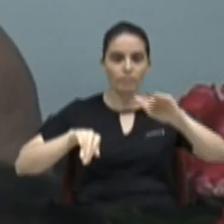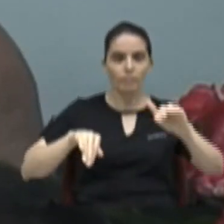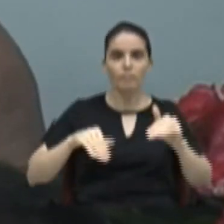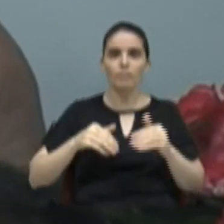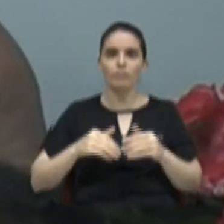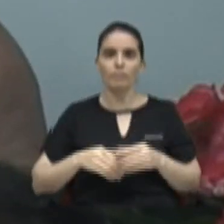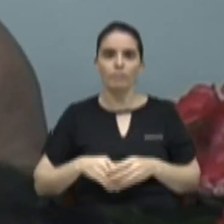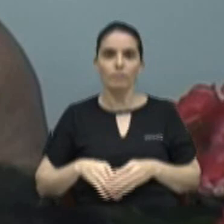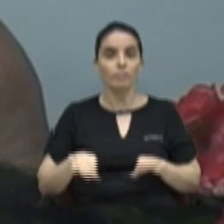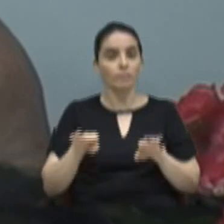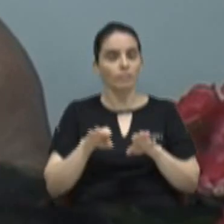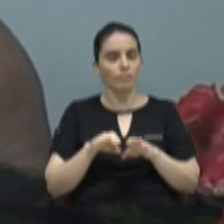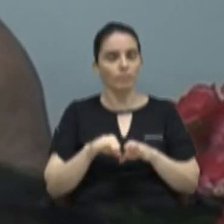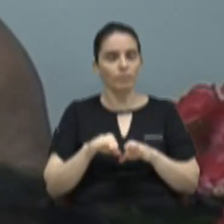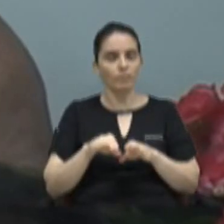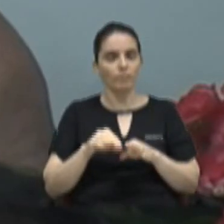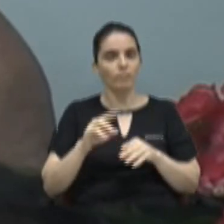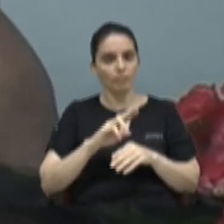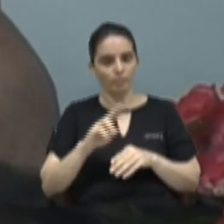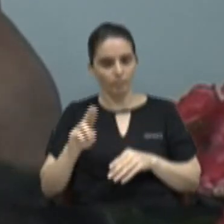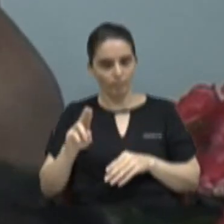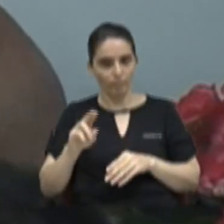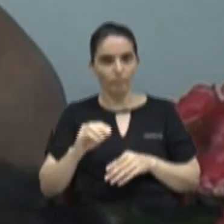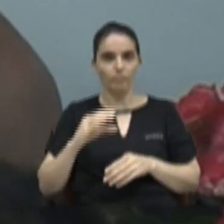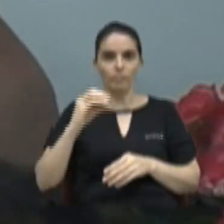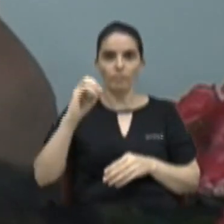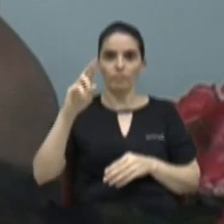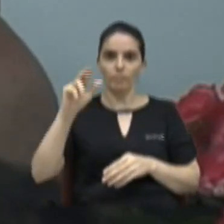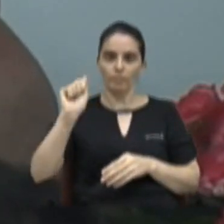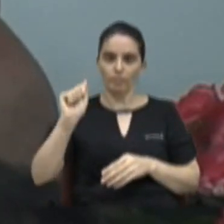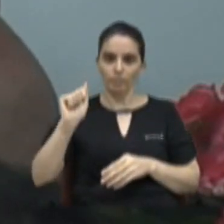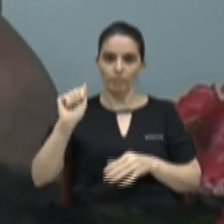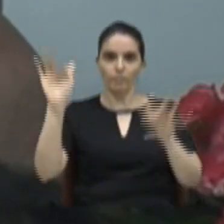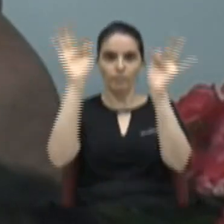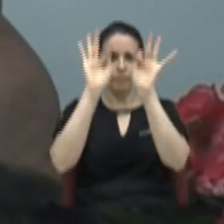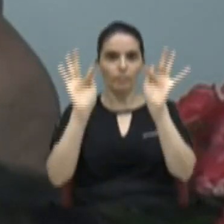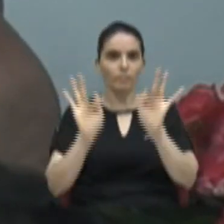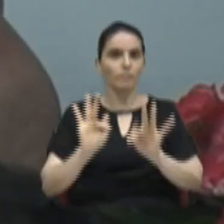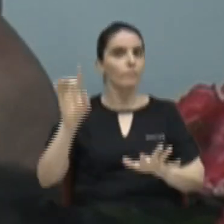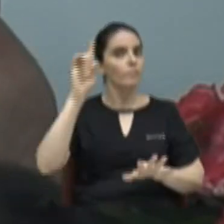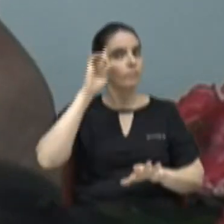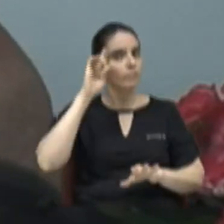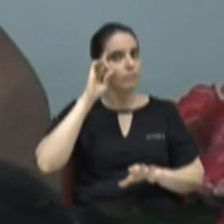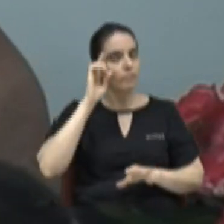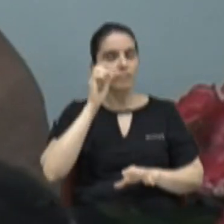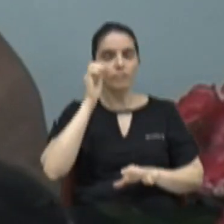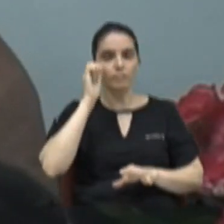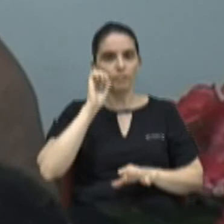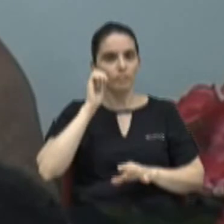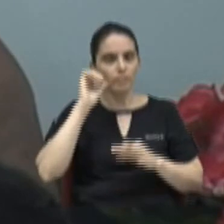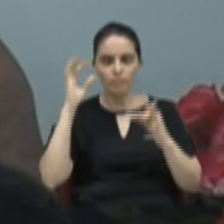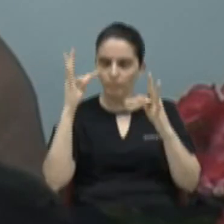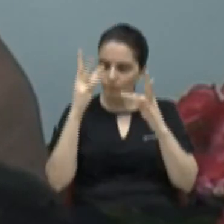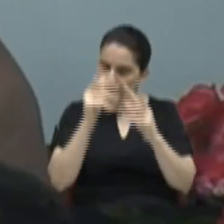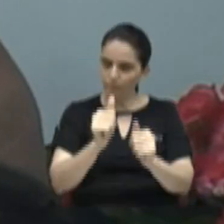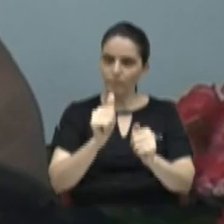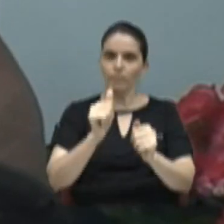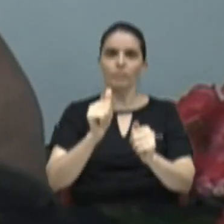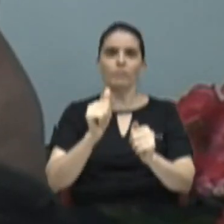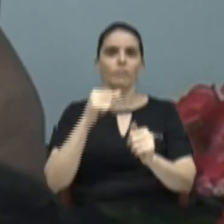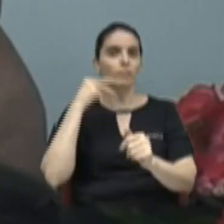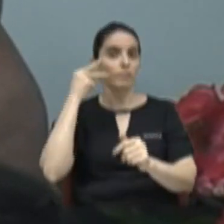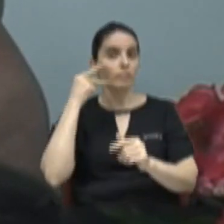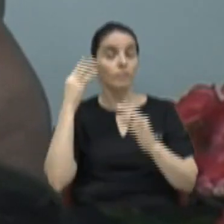flores. Cora Coralina, feliz dia da mulher a todas as vereadoras dessa casa, a todas as